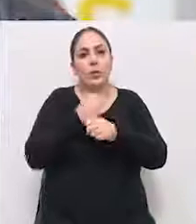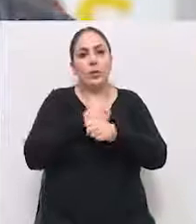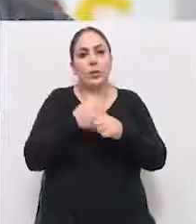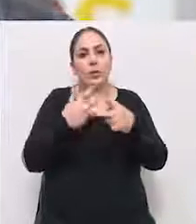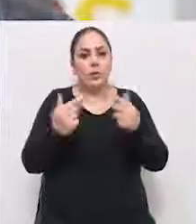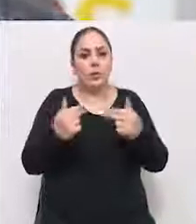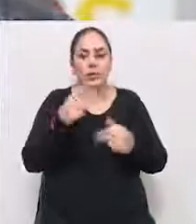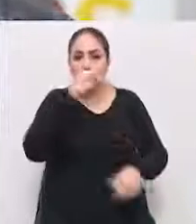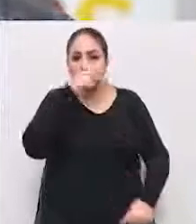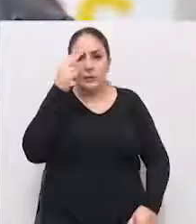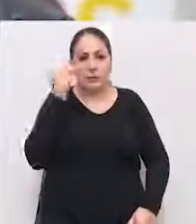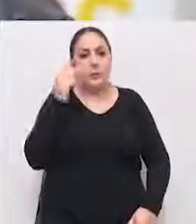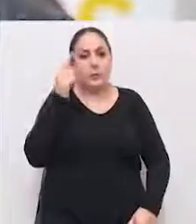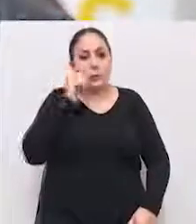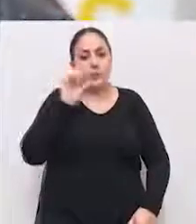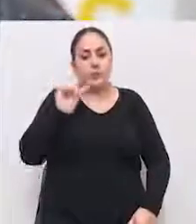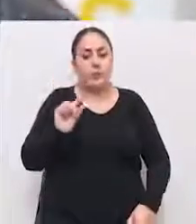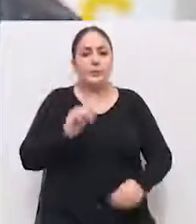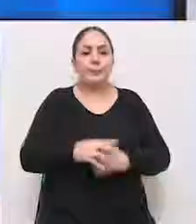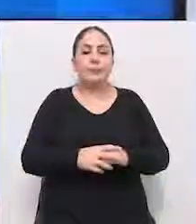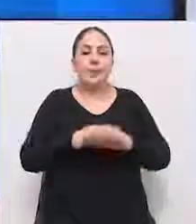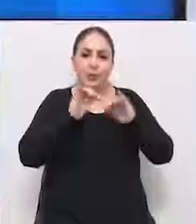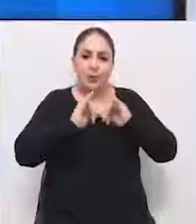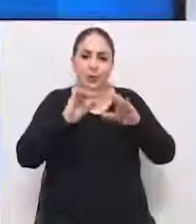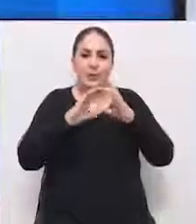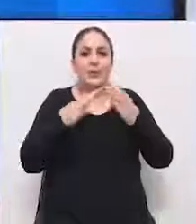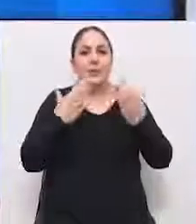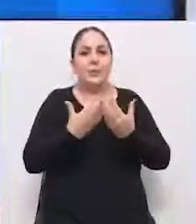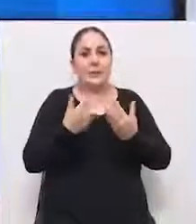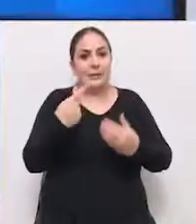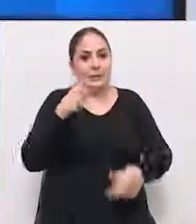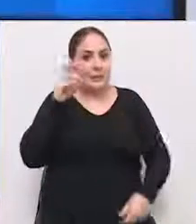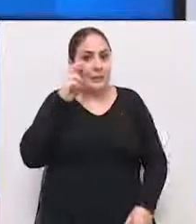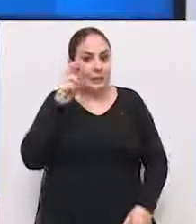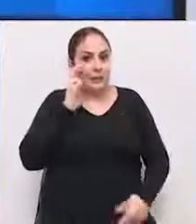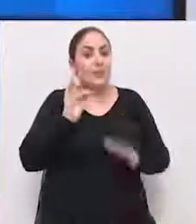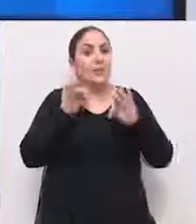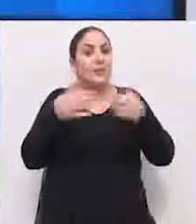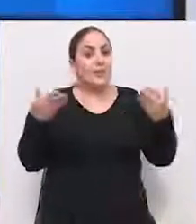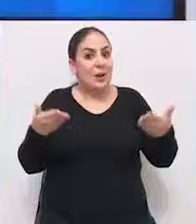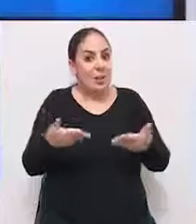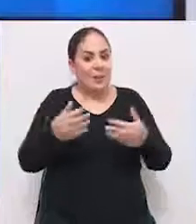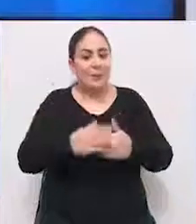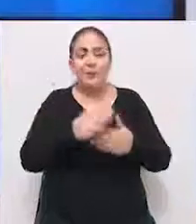ano com o indicador de feminicídio reduzido. E o Jornal da Câmara desta